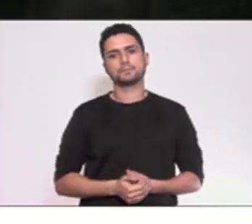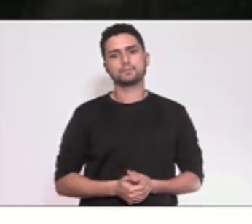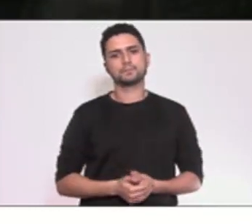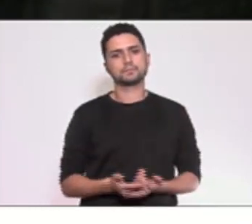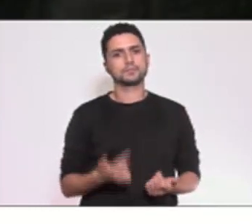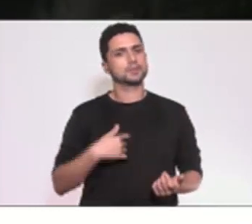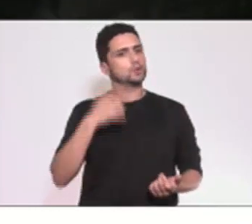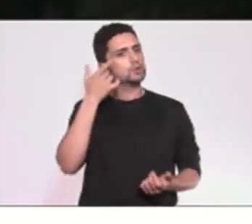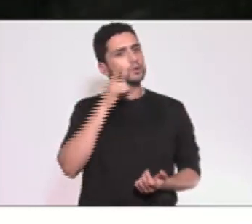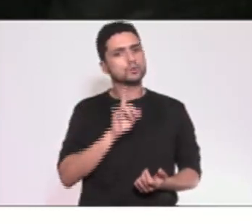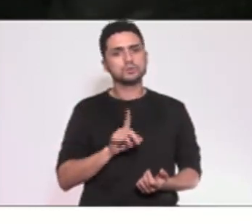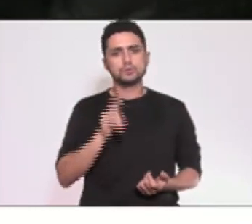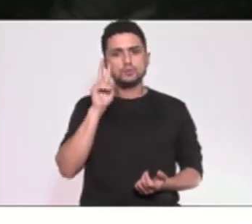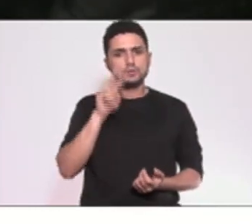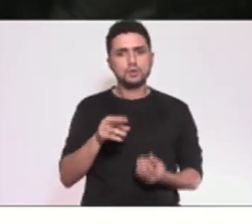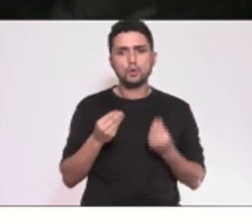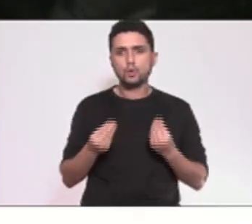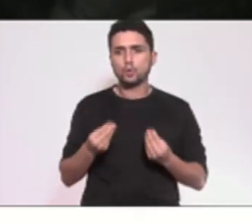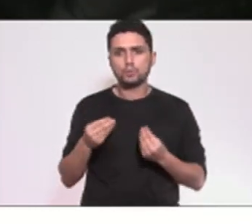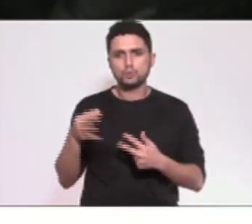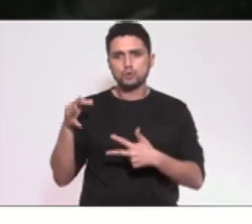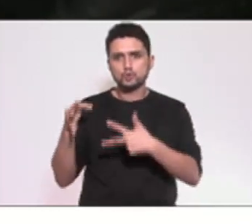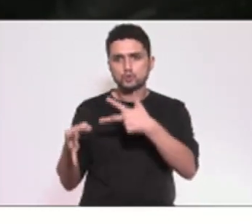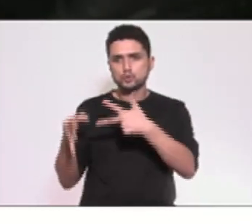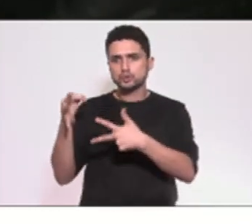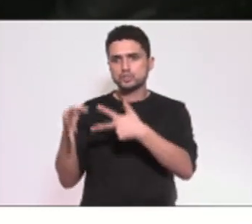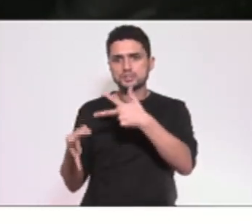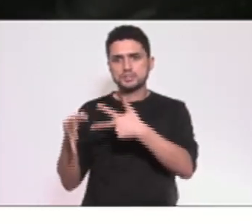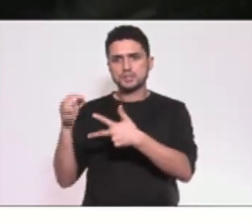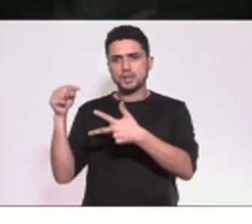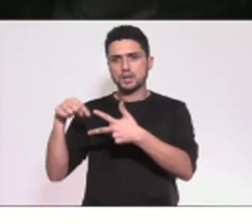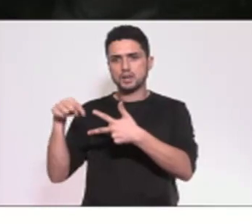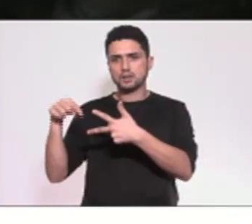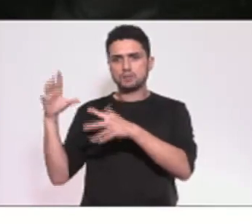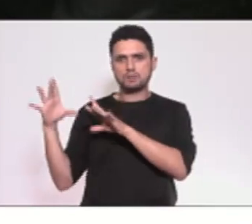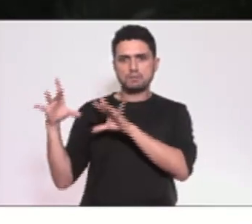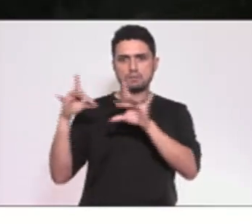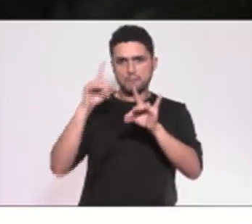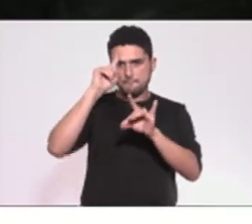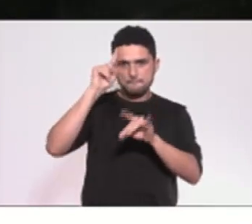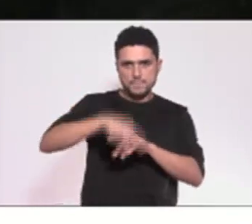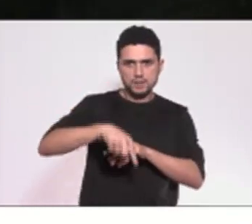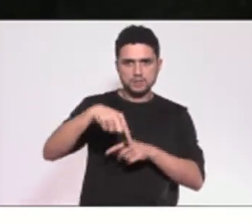uma interferência devida no judiciário, do judiciário no Parlamento.